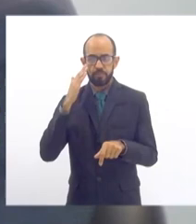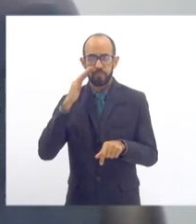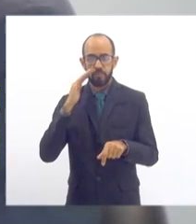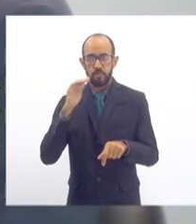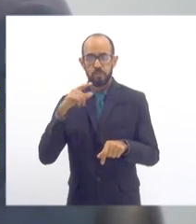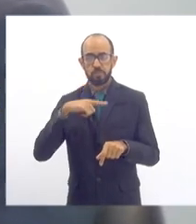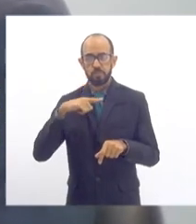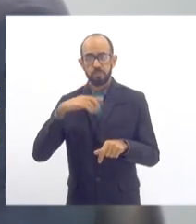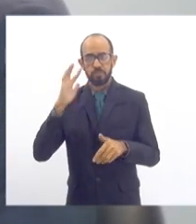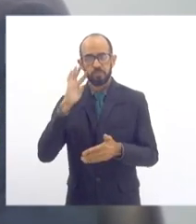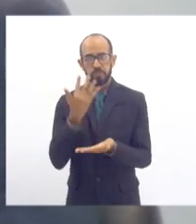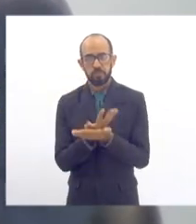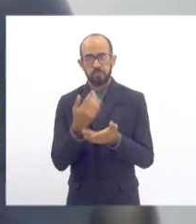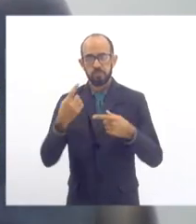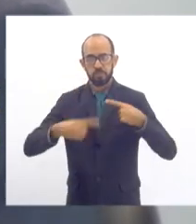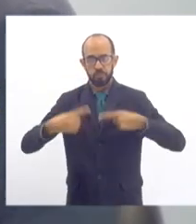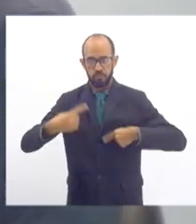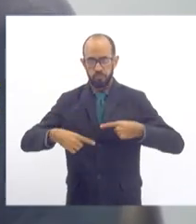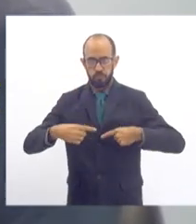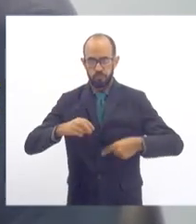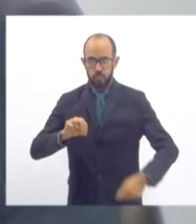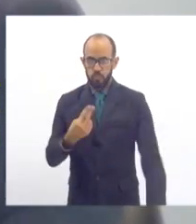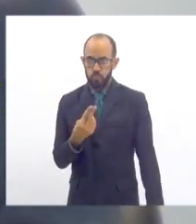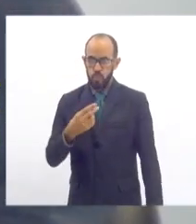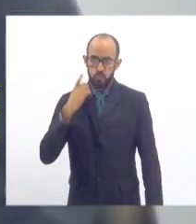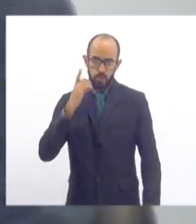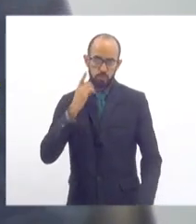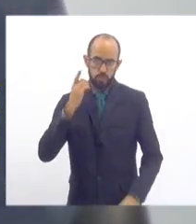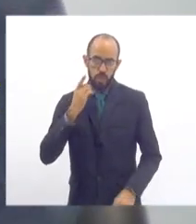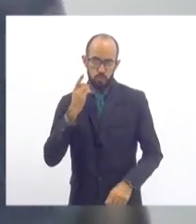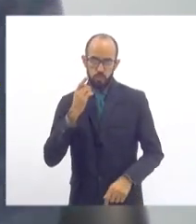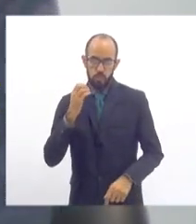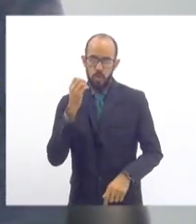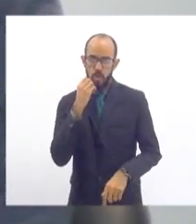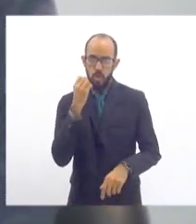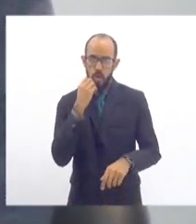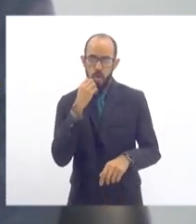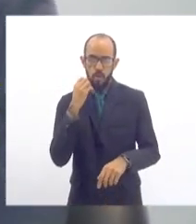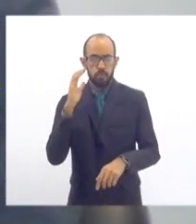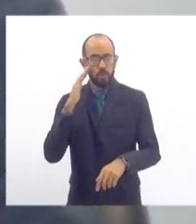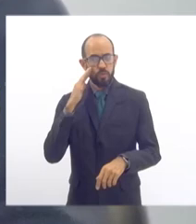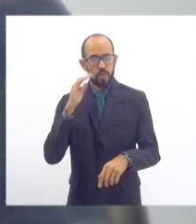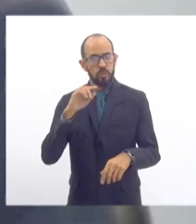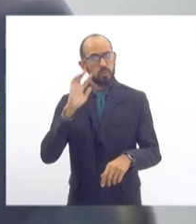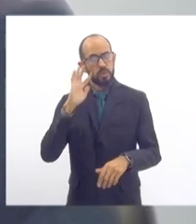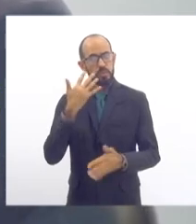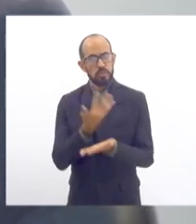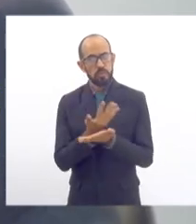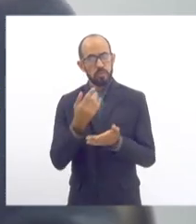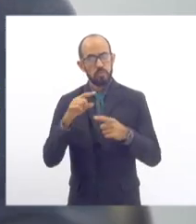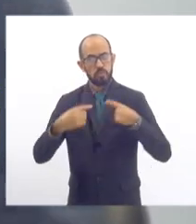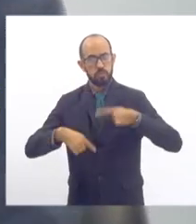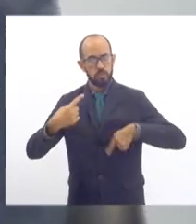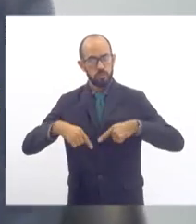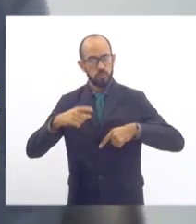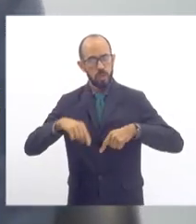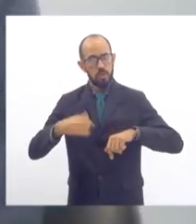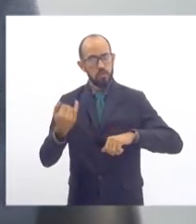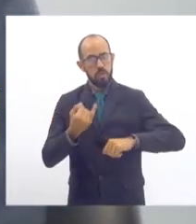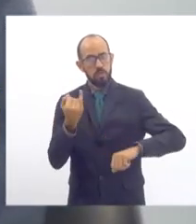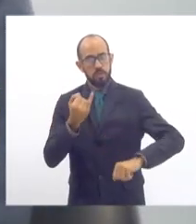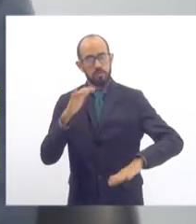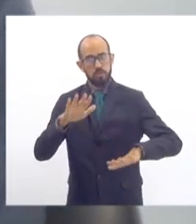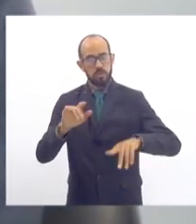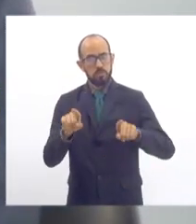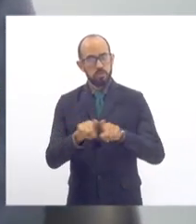decisões políticas. E aí eu sou um deputado. Então, obviamente, eu entendo que as decisões políticas são sempre legítimas, mas elas têm que ser